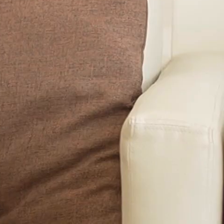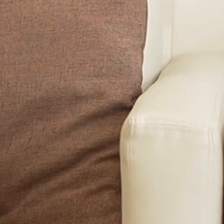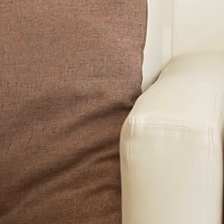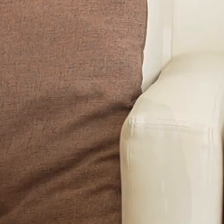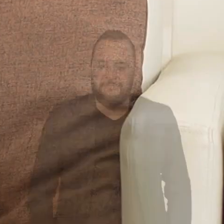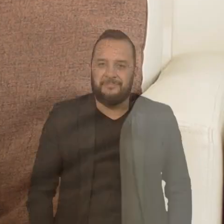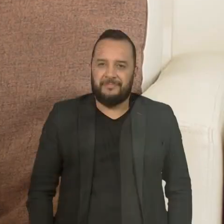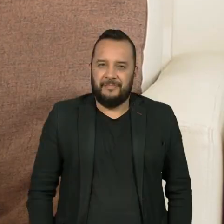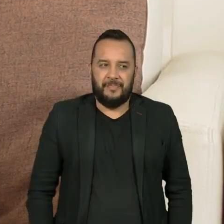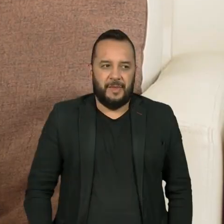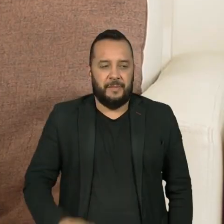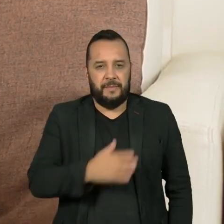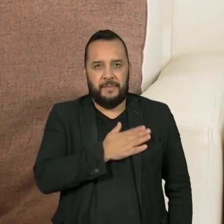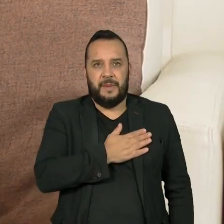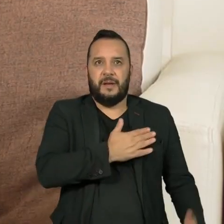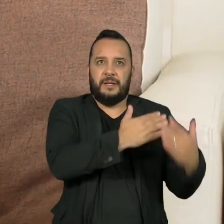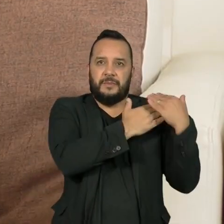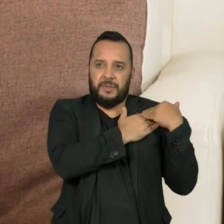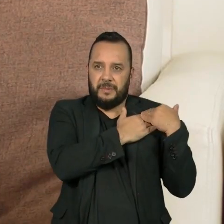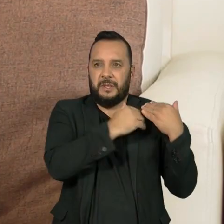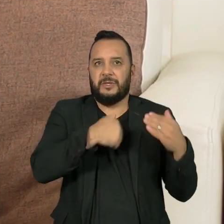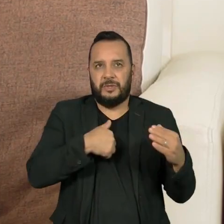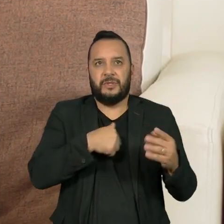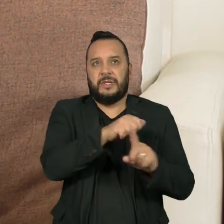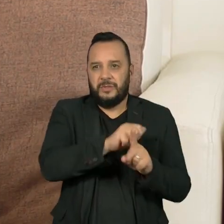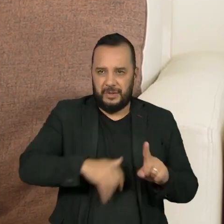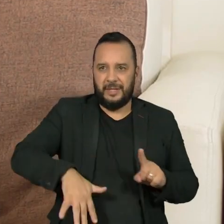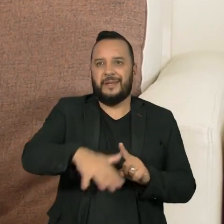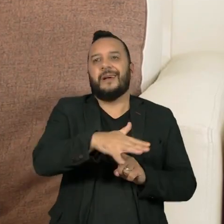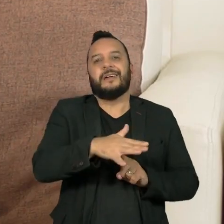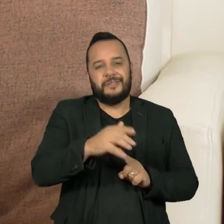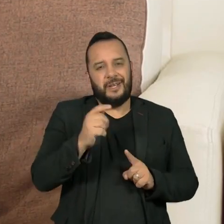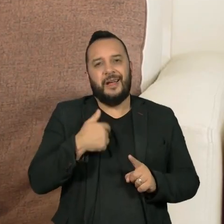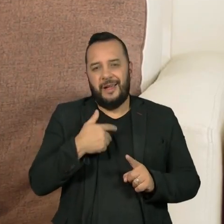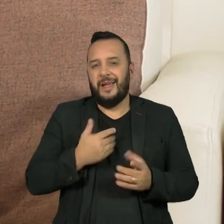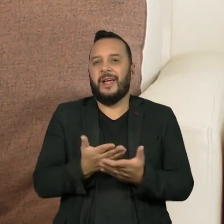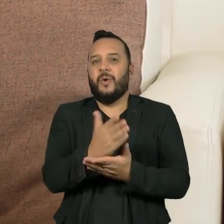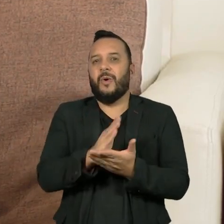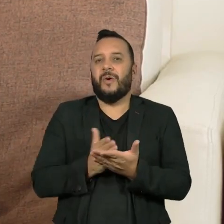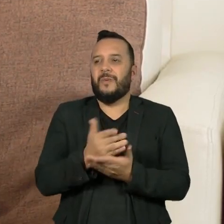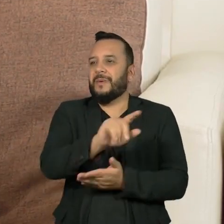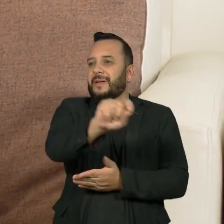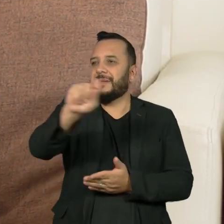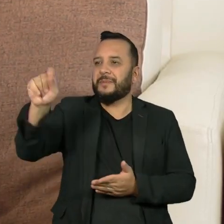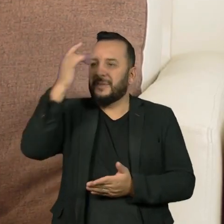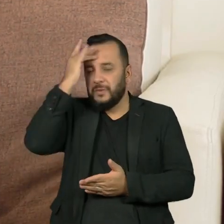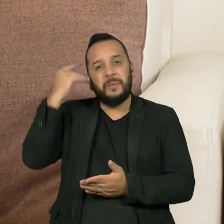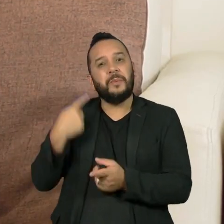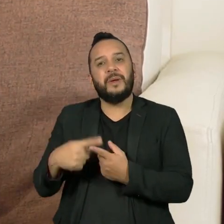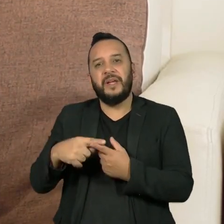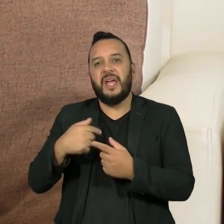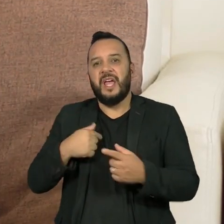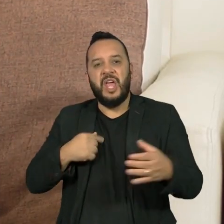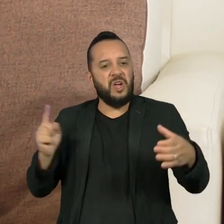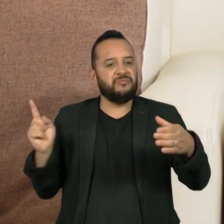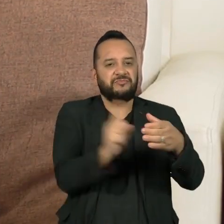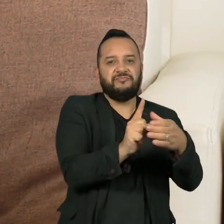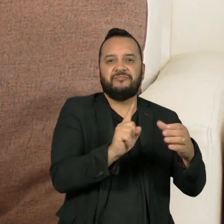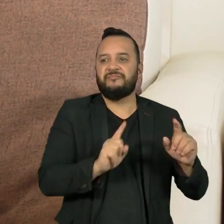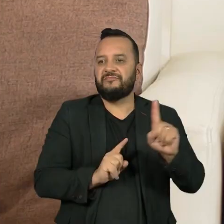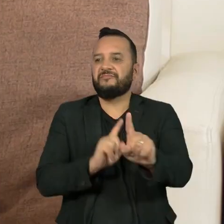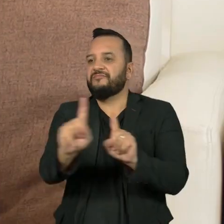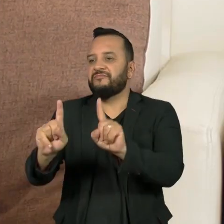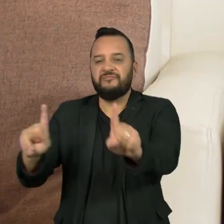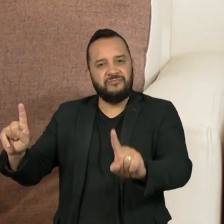Meu papel hoje na sociedade é causar desconforto com a minha existência e ocupação de espaços e fazer um bom uso da minha voz,